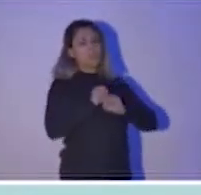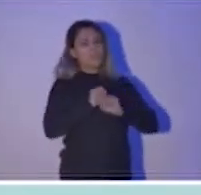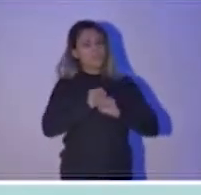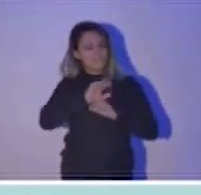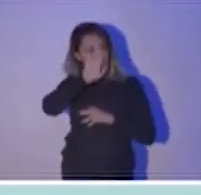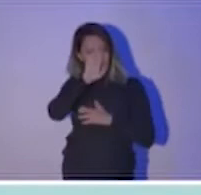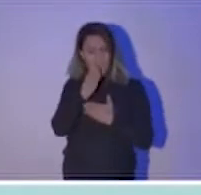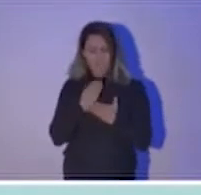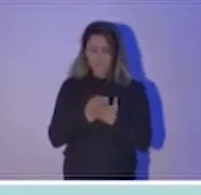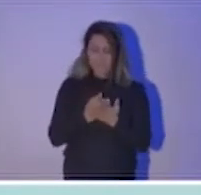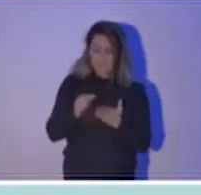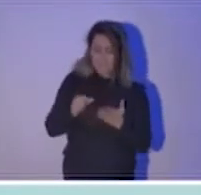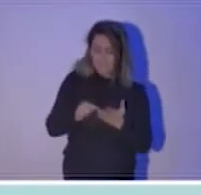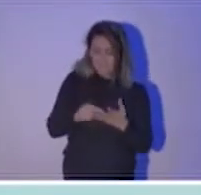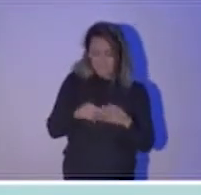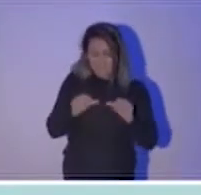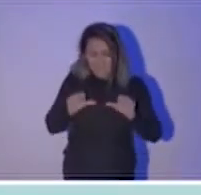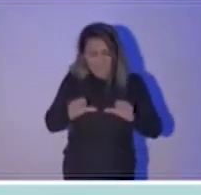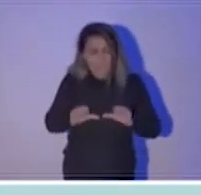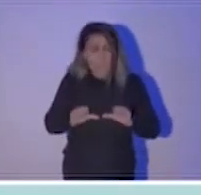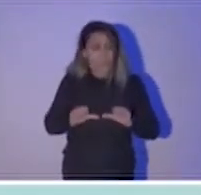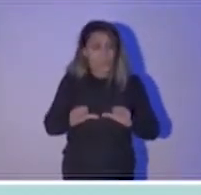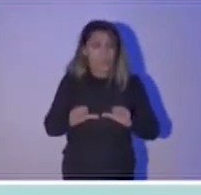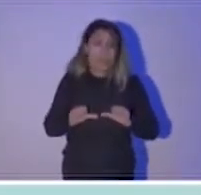a gente. Todas as vezes que eu